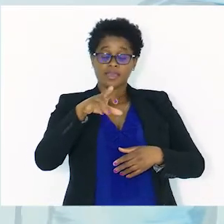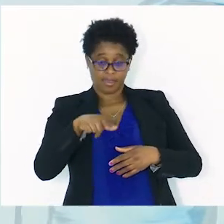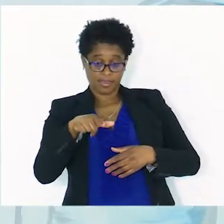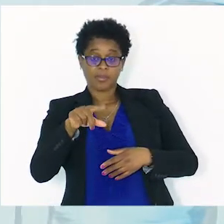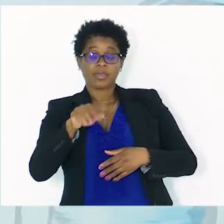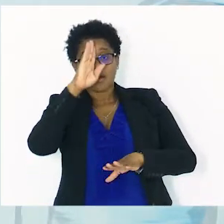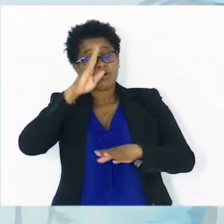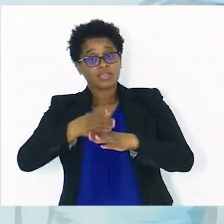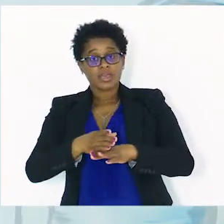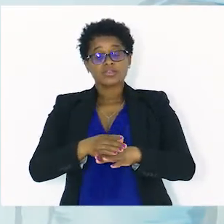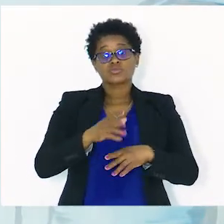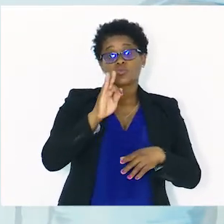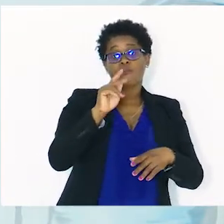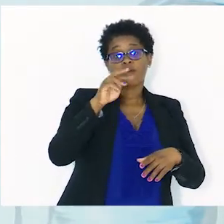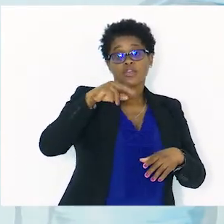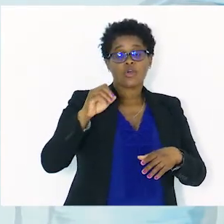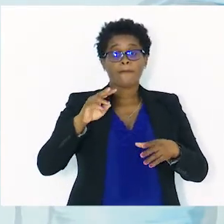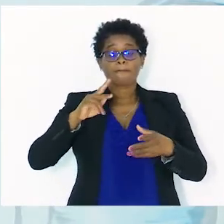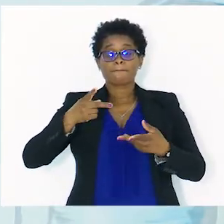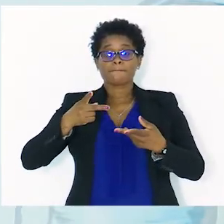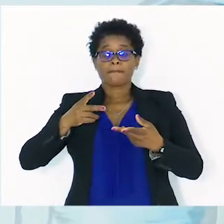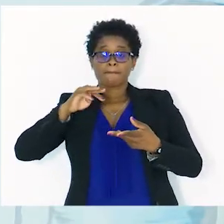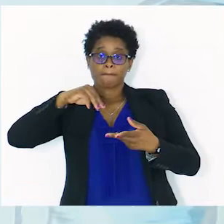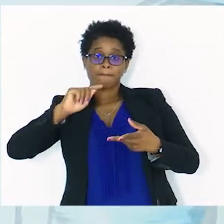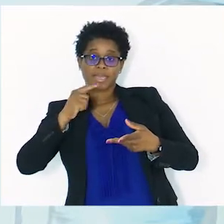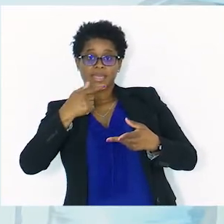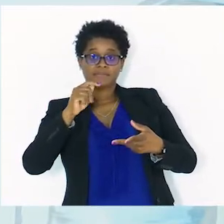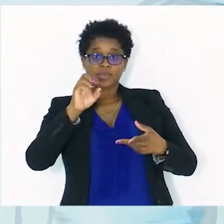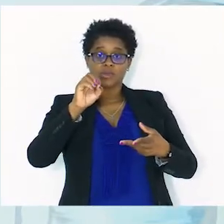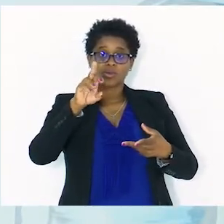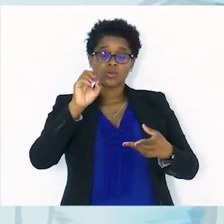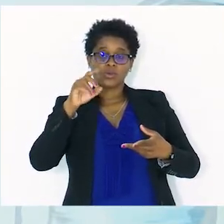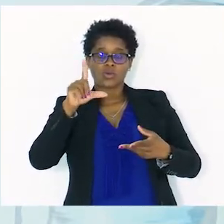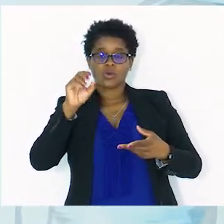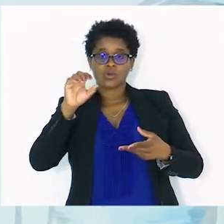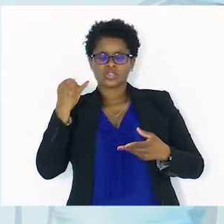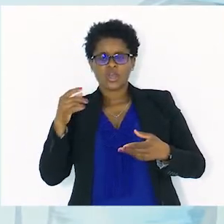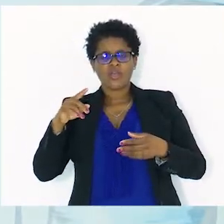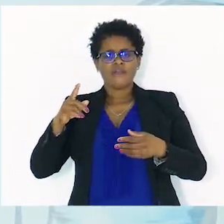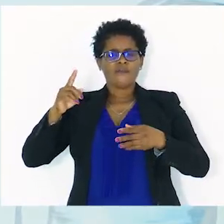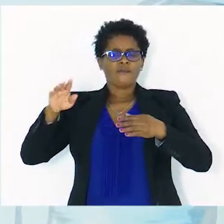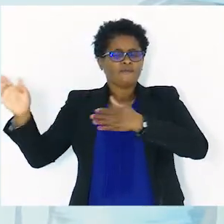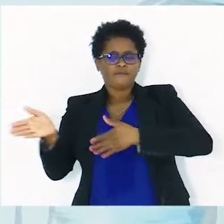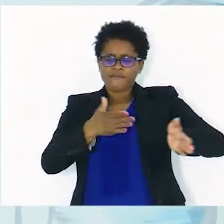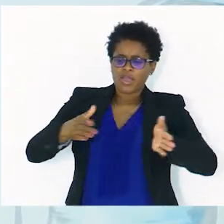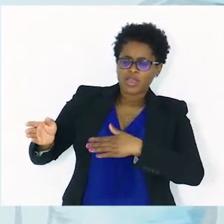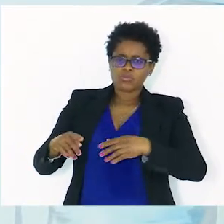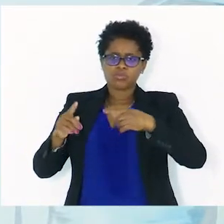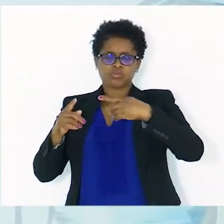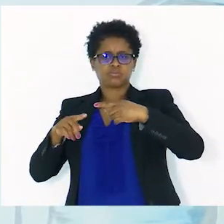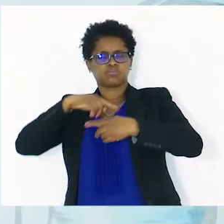que ocorrem os fenômenos meteorológicos. Os ventos, os furacões, tudo